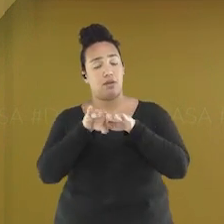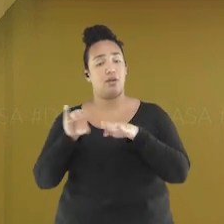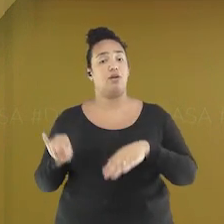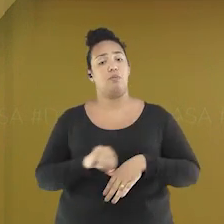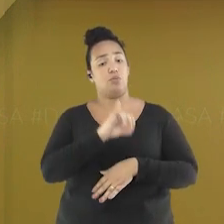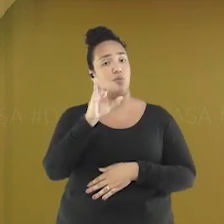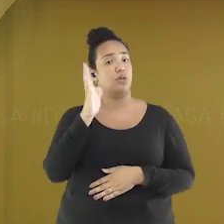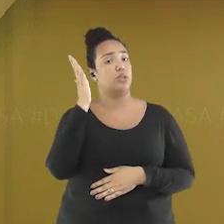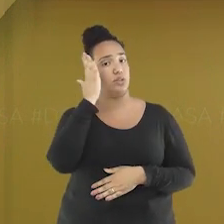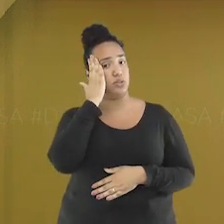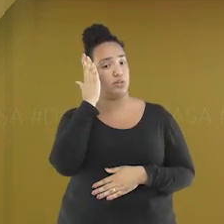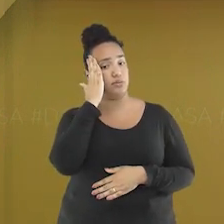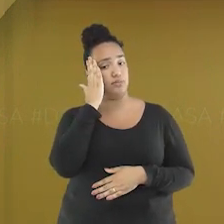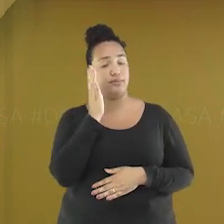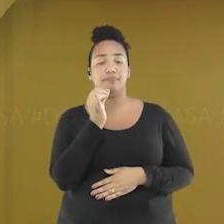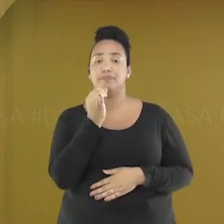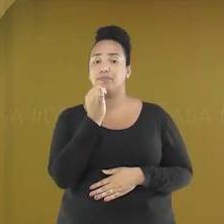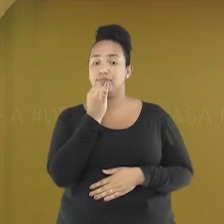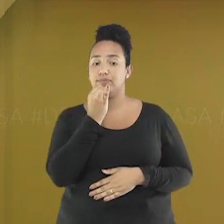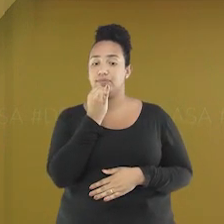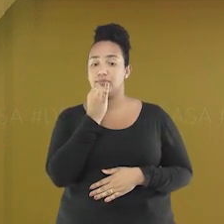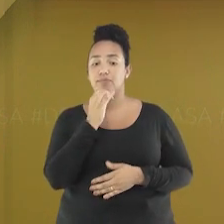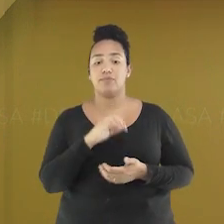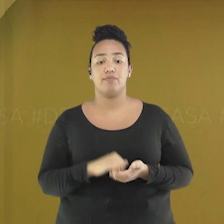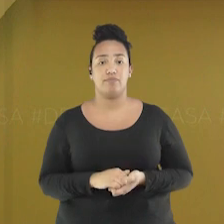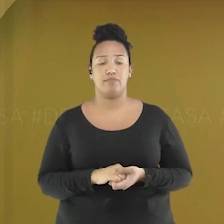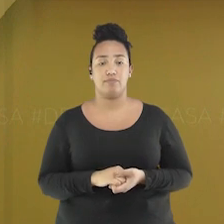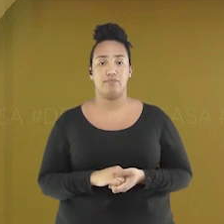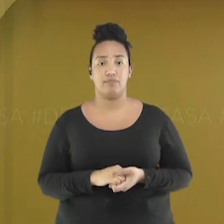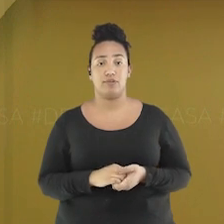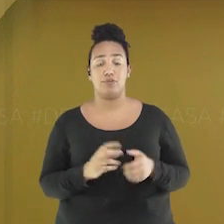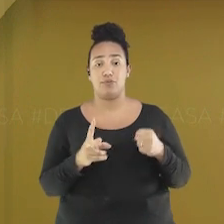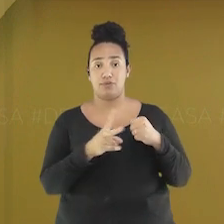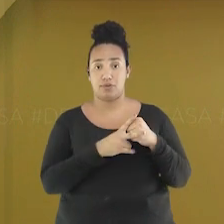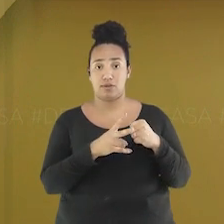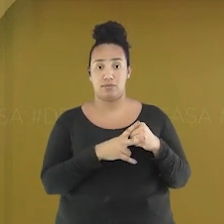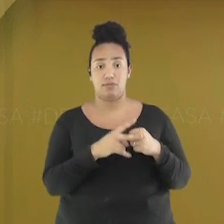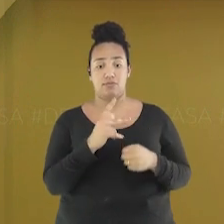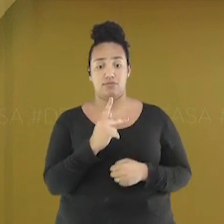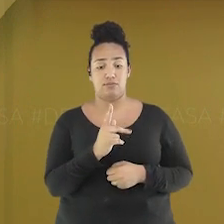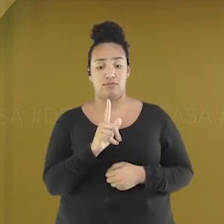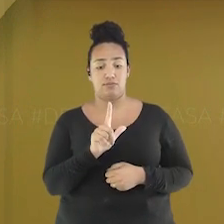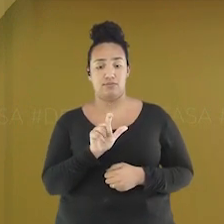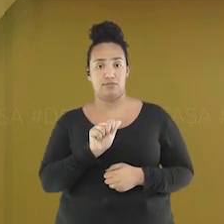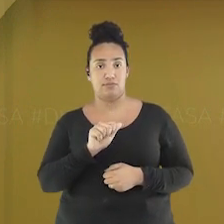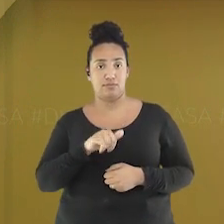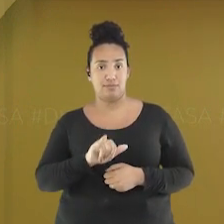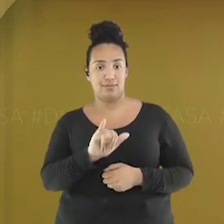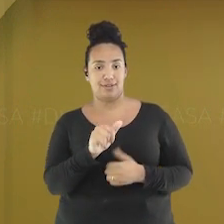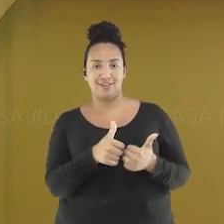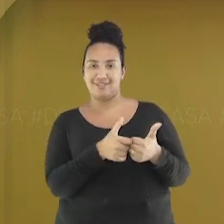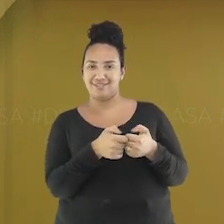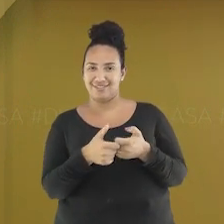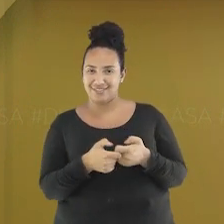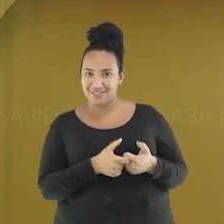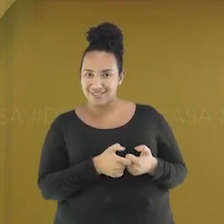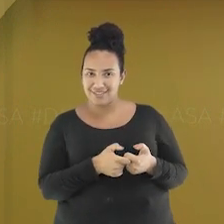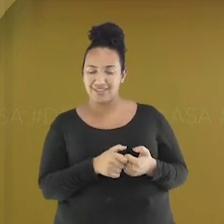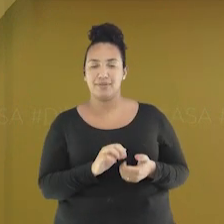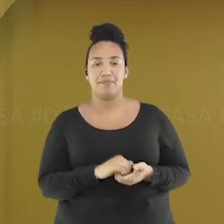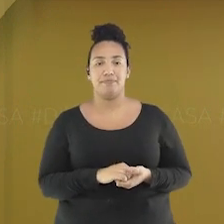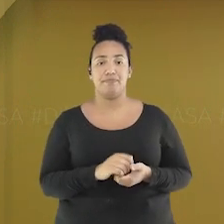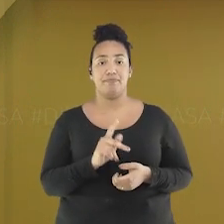importante sabermos isso. Por exemplo, o mesmo acontece com o verbo play, no sentido de jogar. Play,